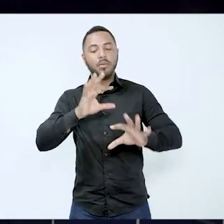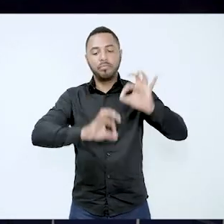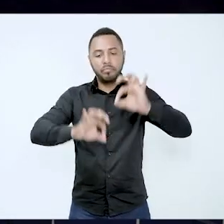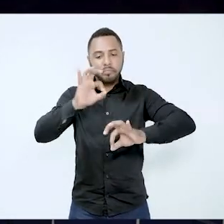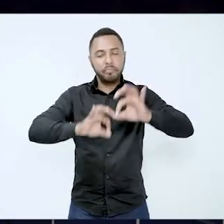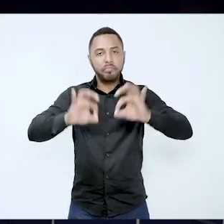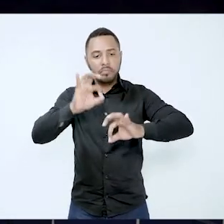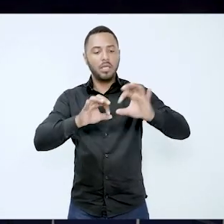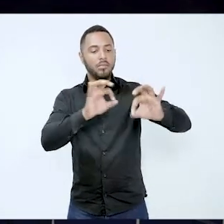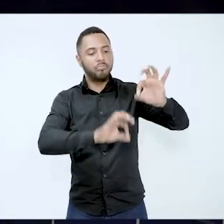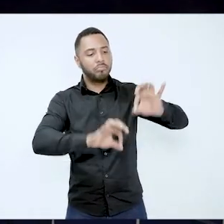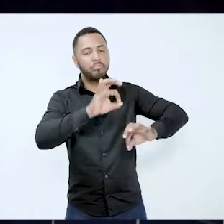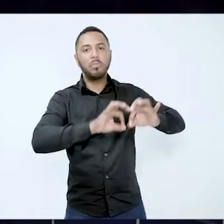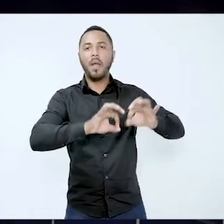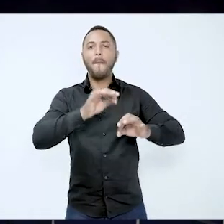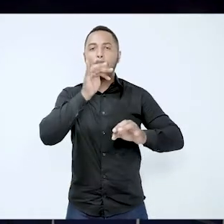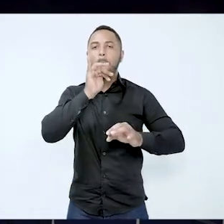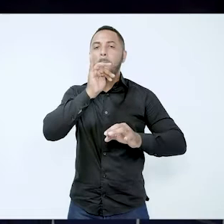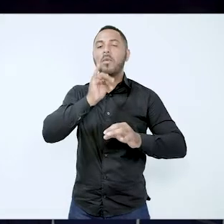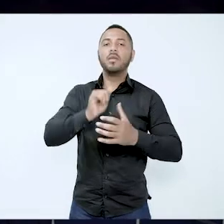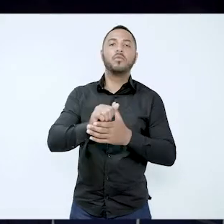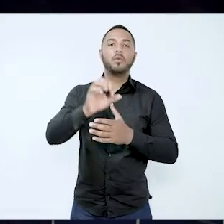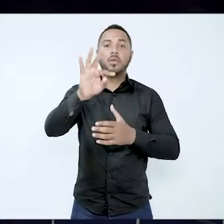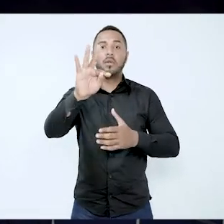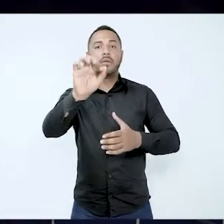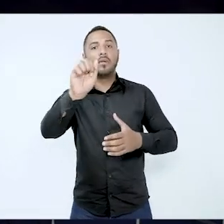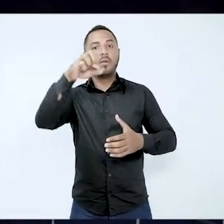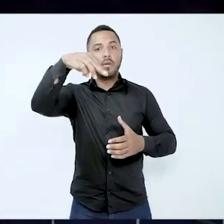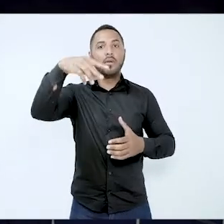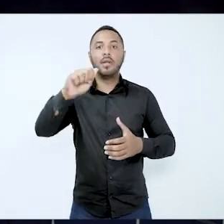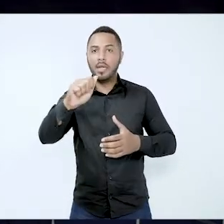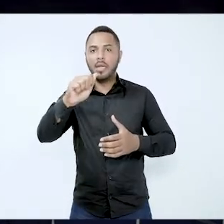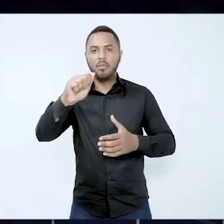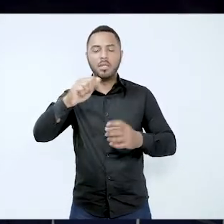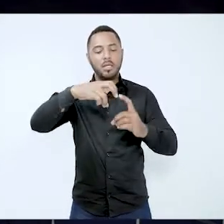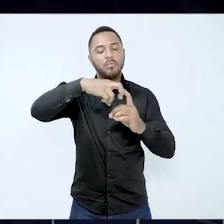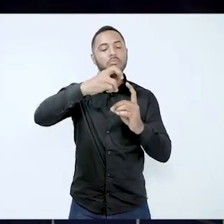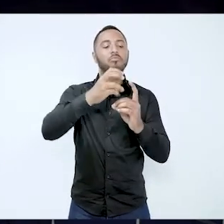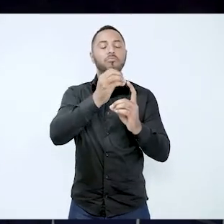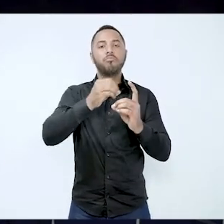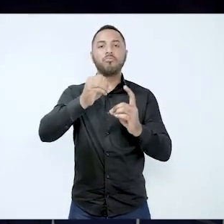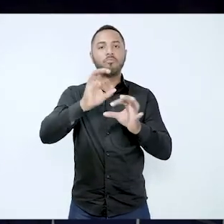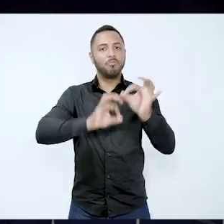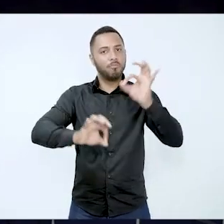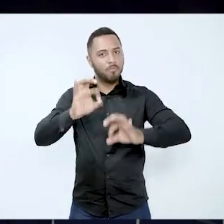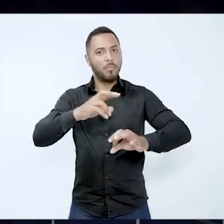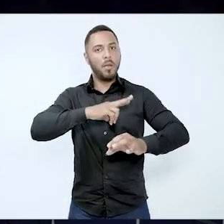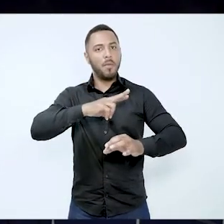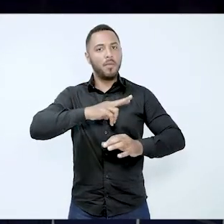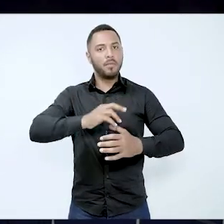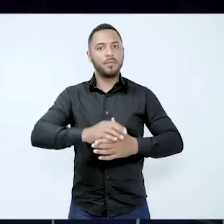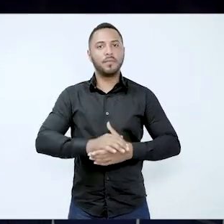poderia virar um brinquedo, poderia virar aí uma peça de jogo de botão.